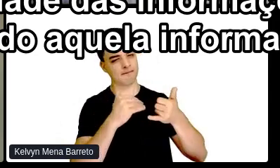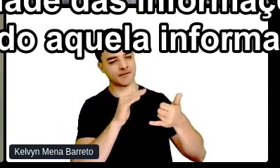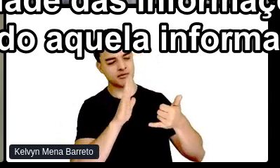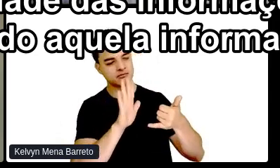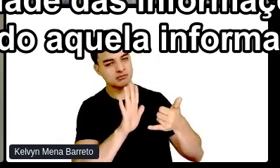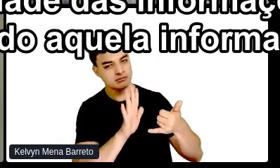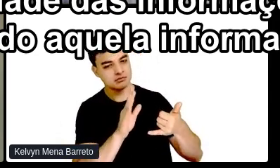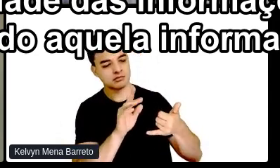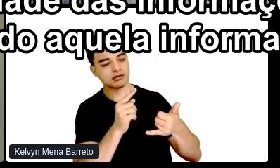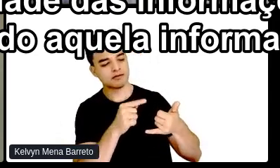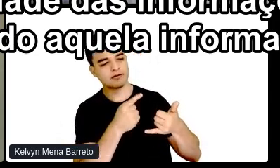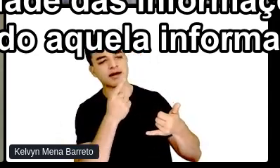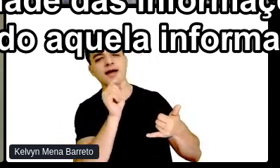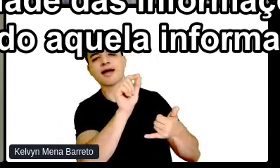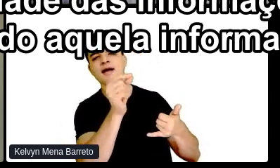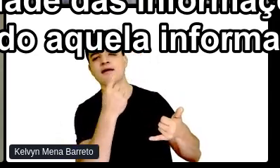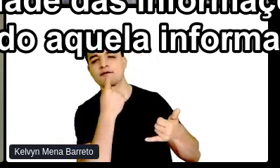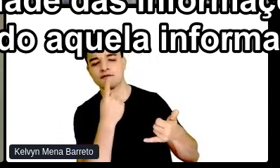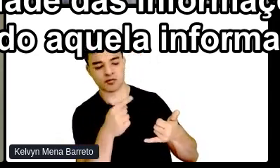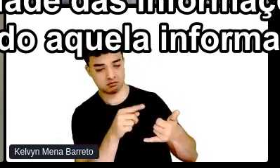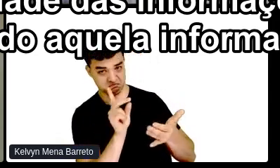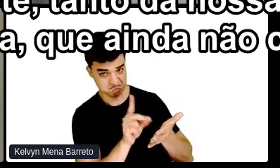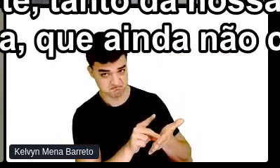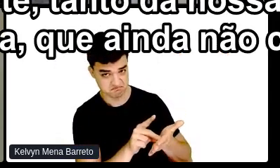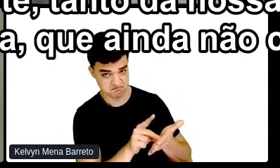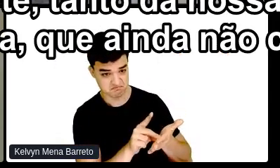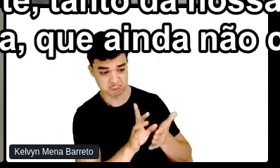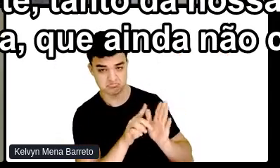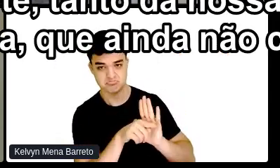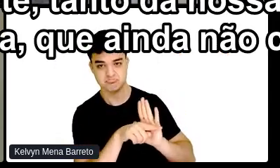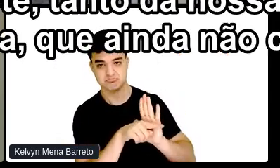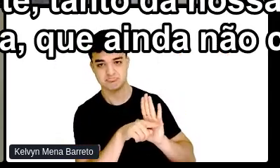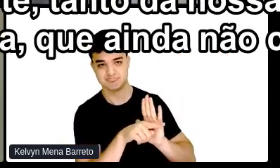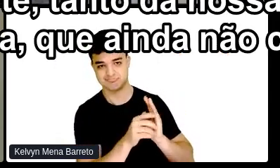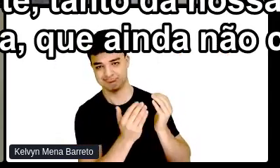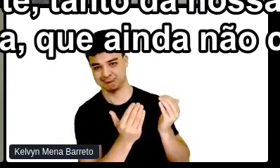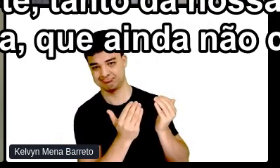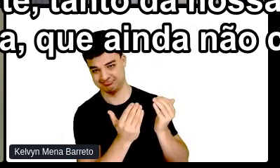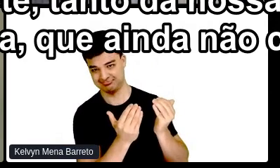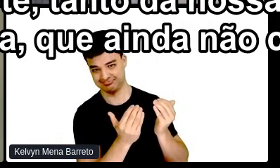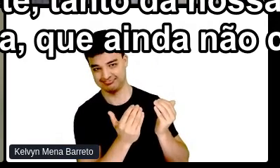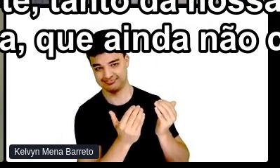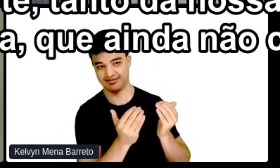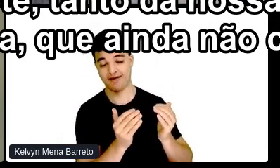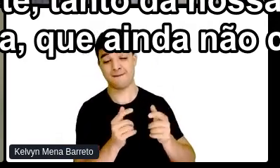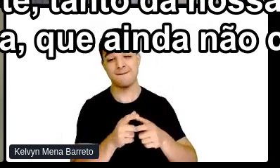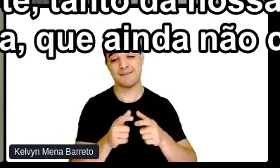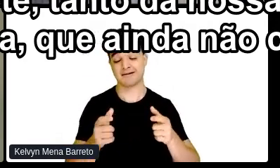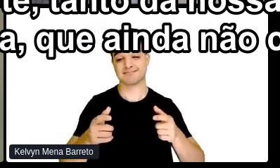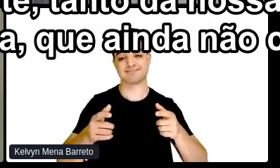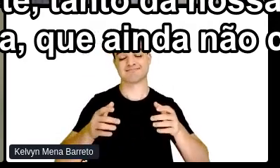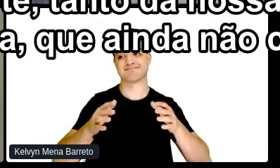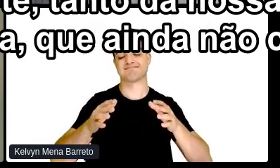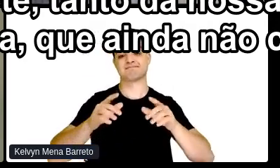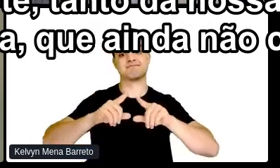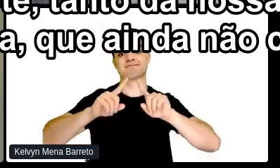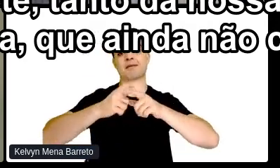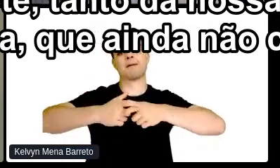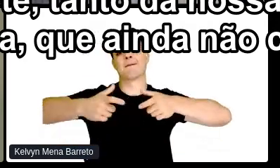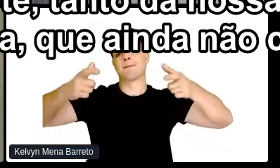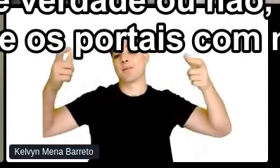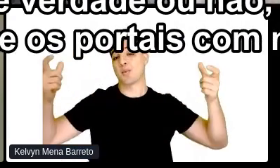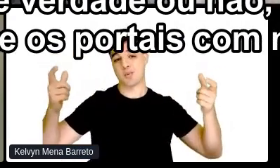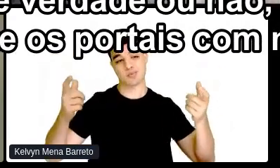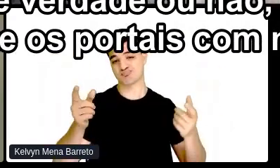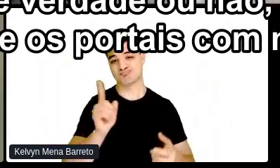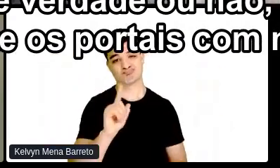surpresinha para vocês em relação à acessibilidade. Tem a questão de evitar de usar tecnologia que funciona apenas em dispositivos